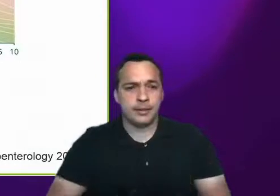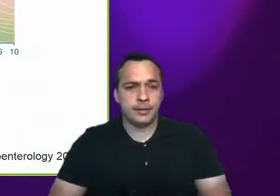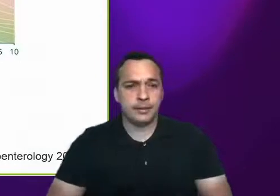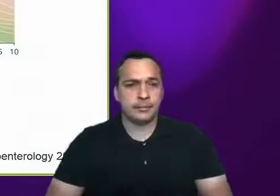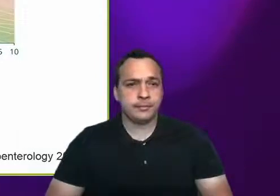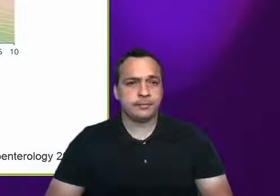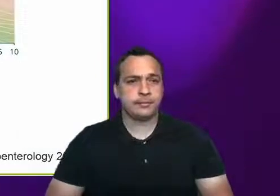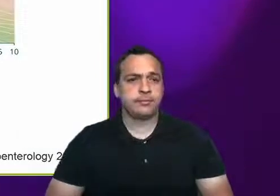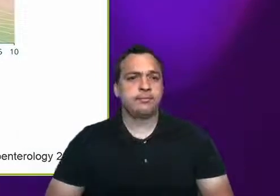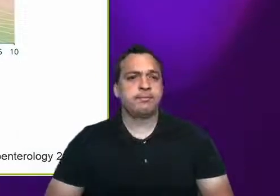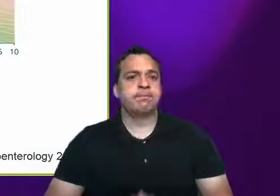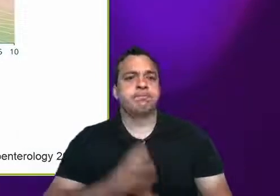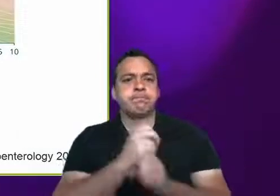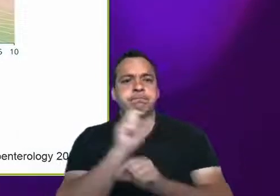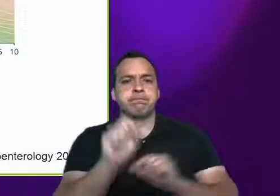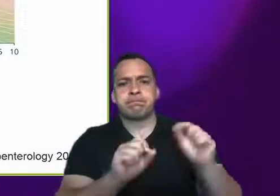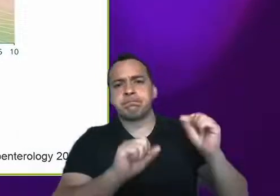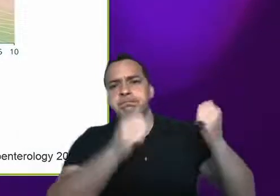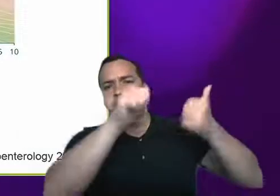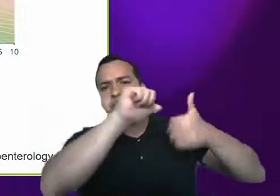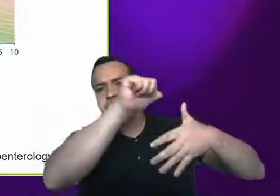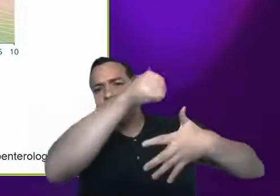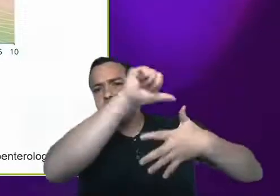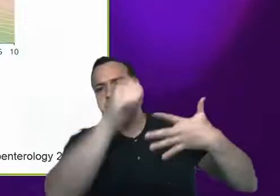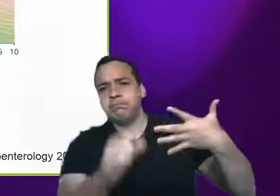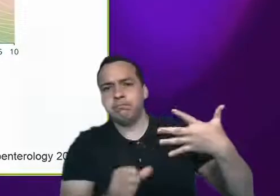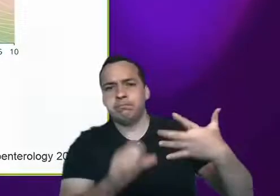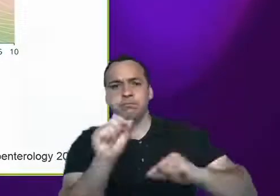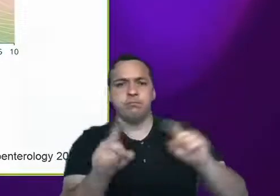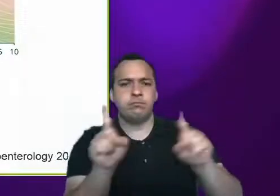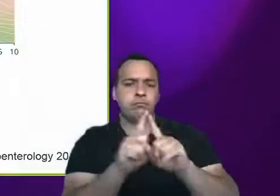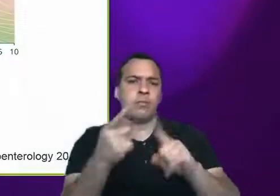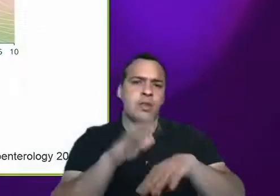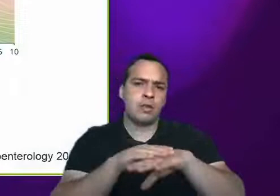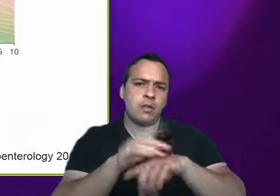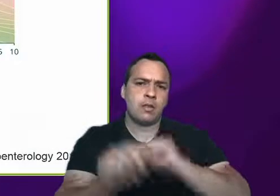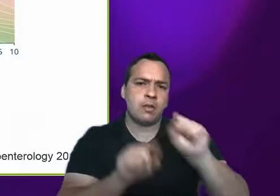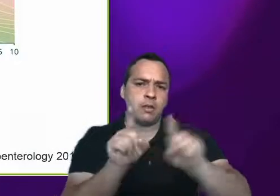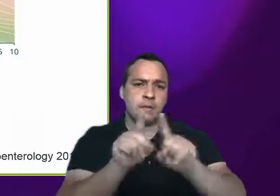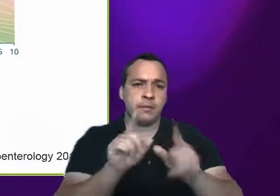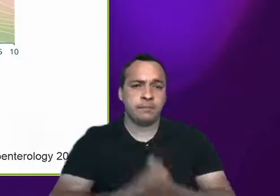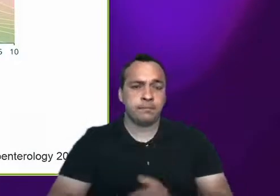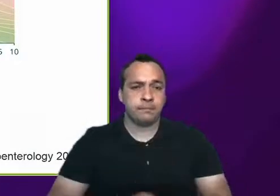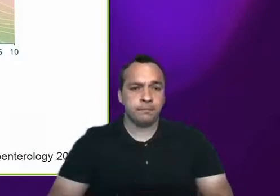disse antes desse microticket calculator, e que